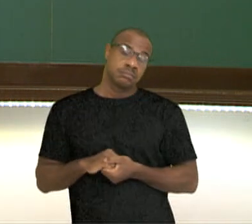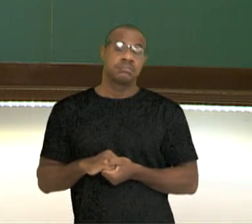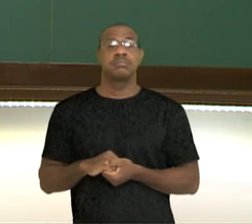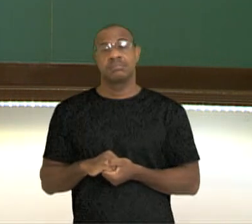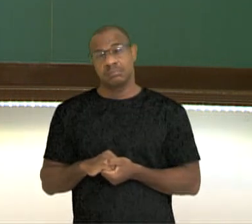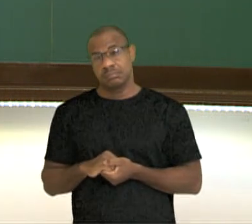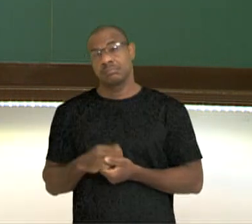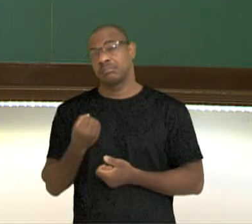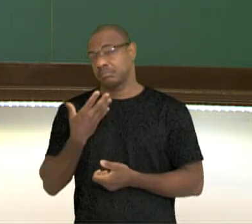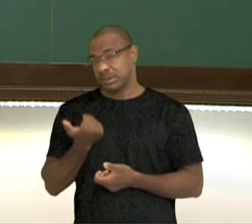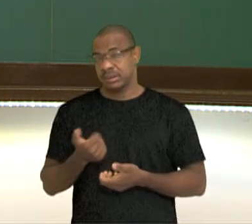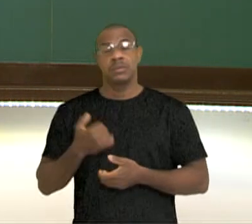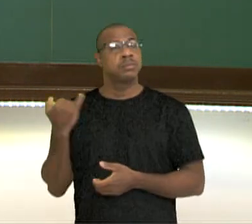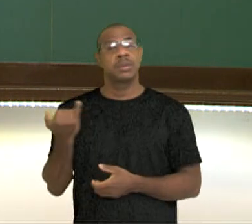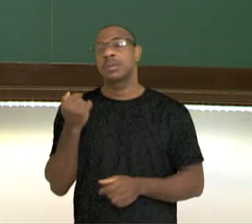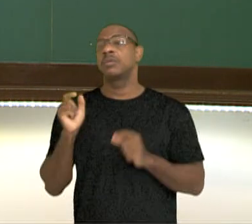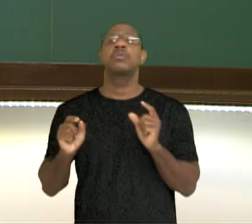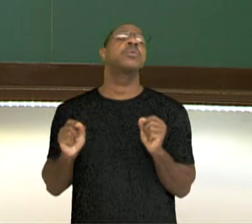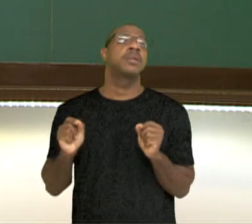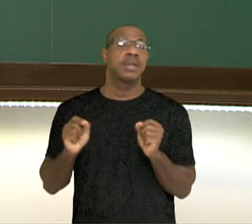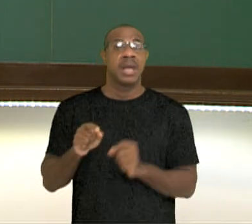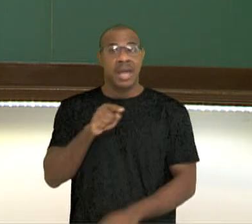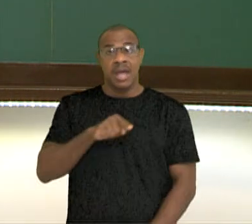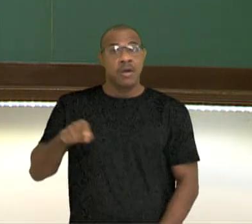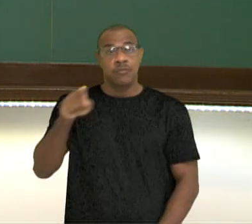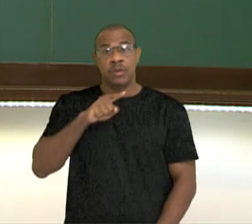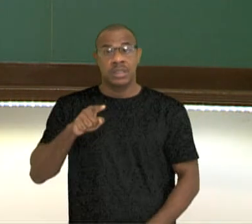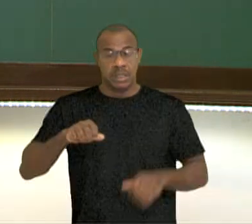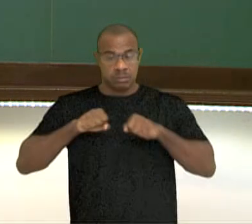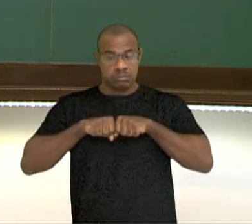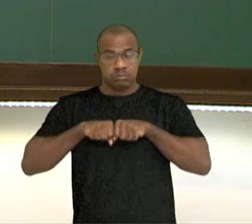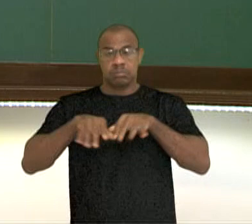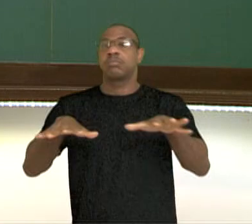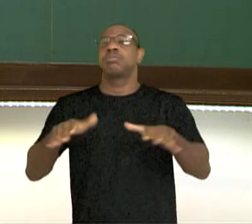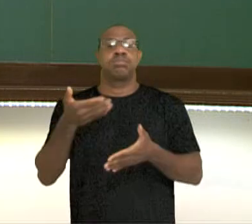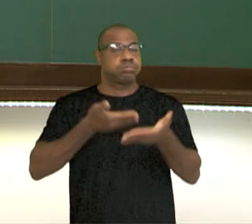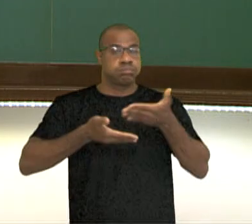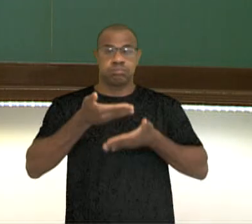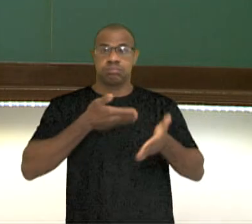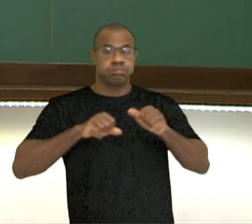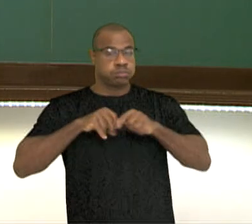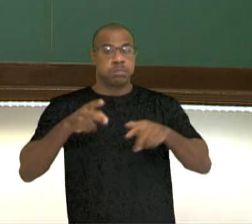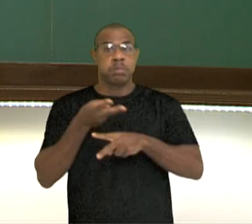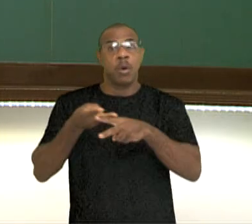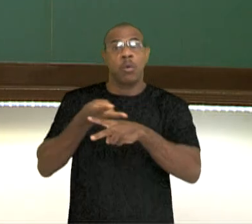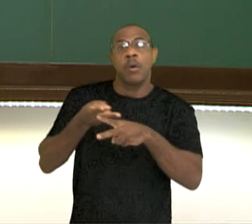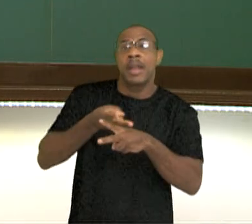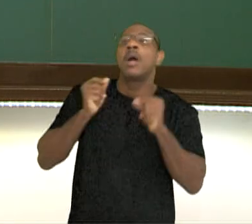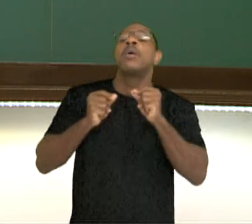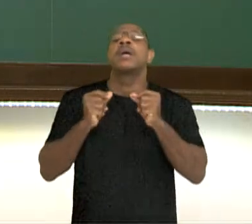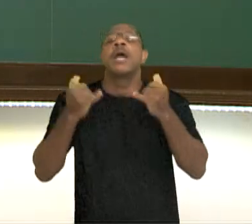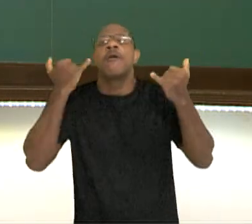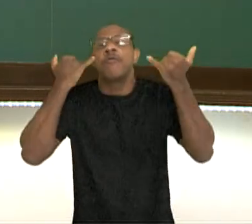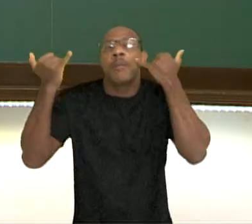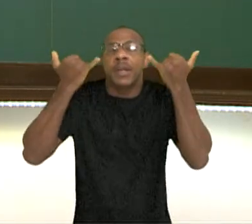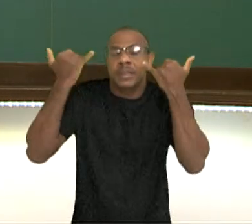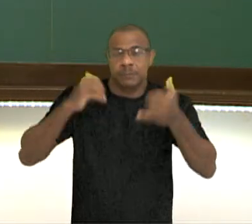O importante é você compartilhar, é você procurar a informação.